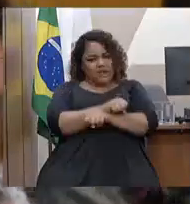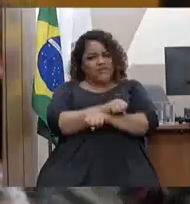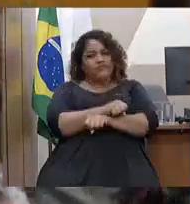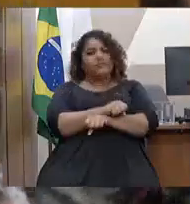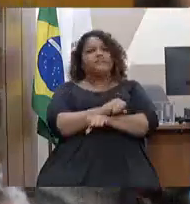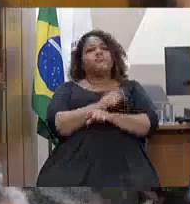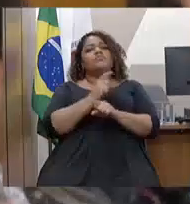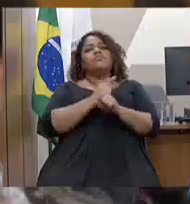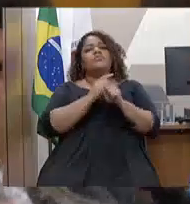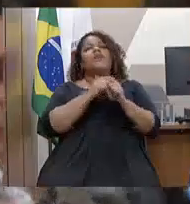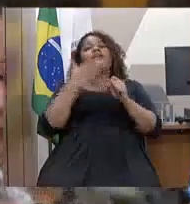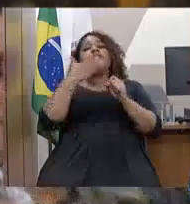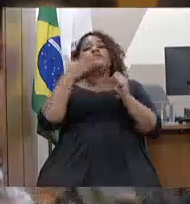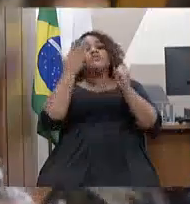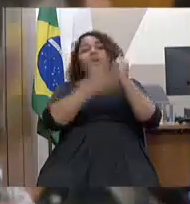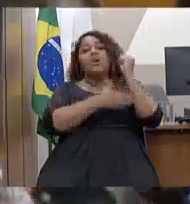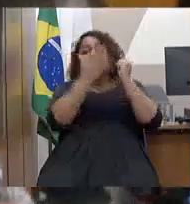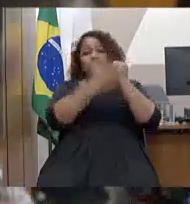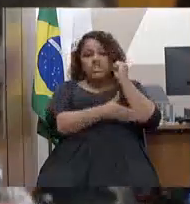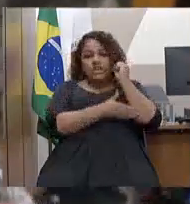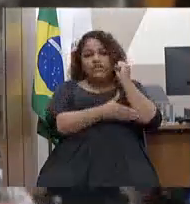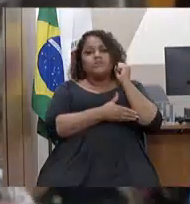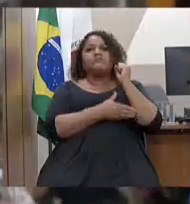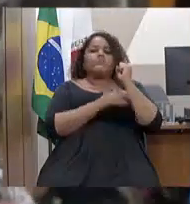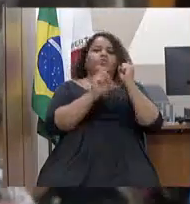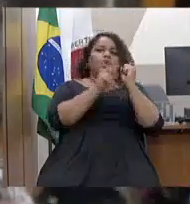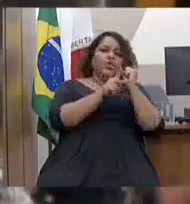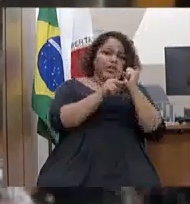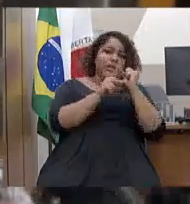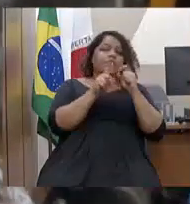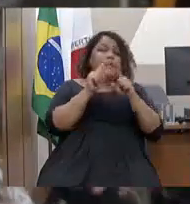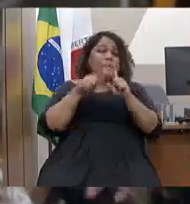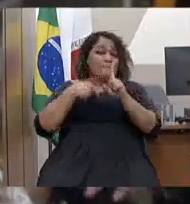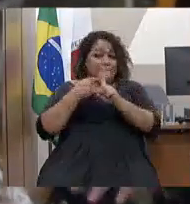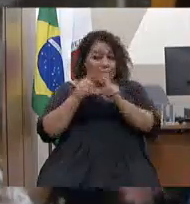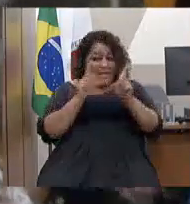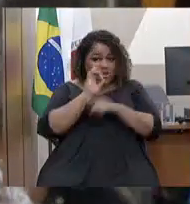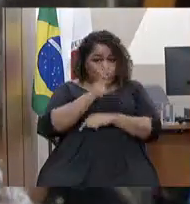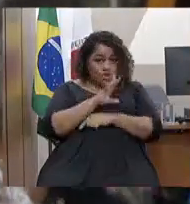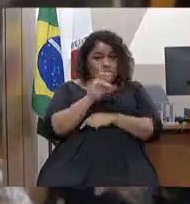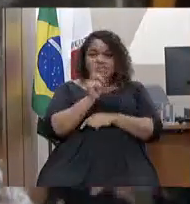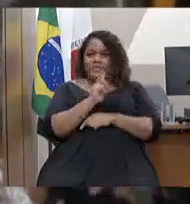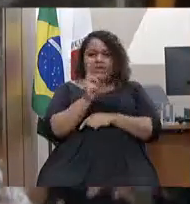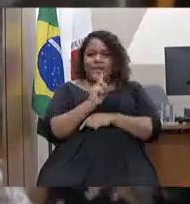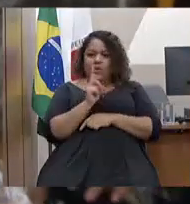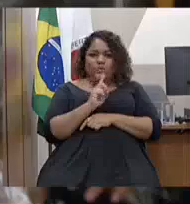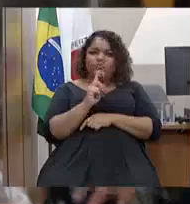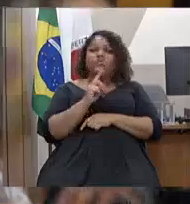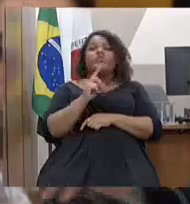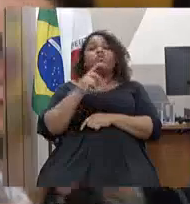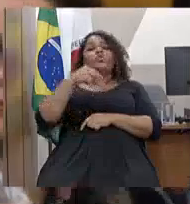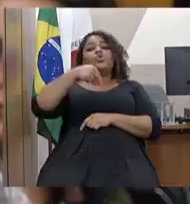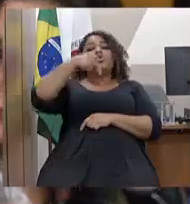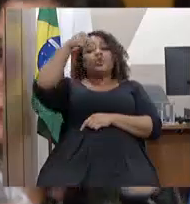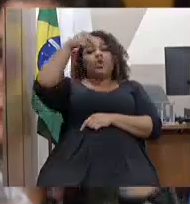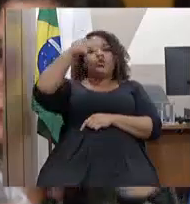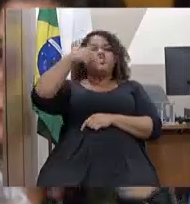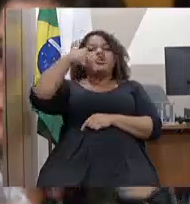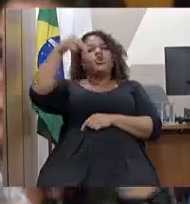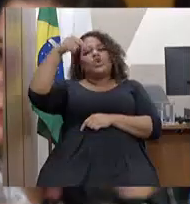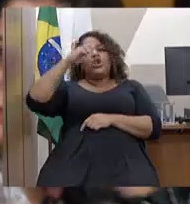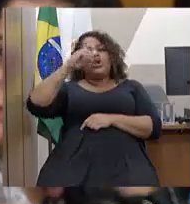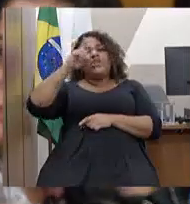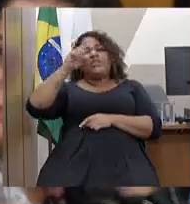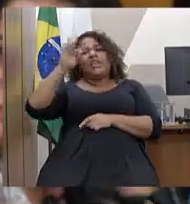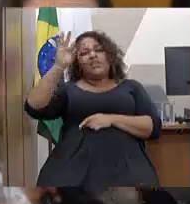que é serviço escravo mas não só no corte de cana nas regiões do nordeste aí do Jequitinhonha a gente vê a escravidão